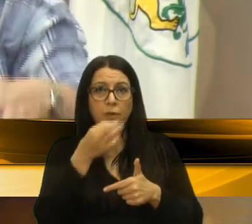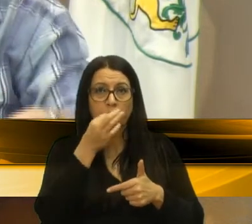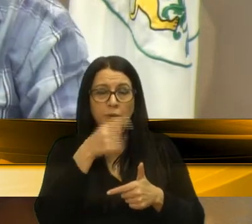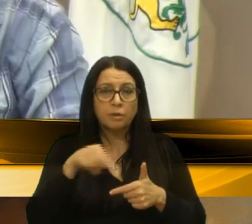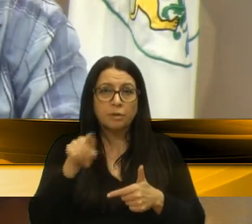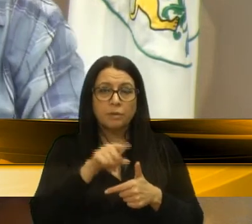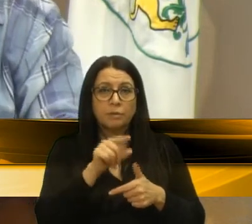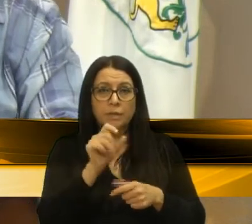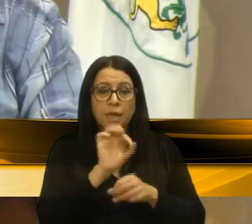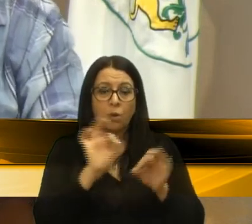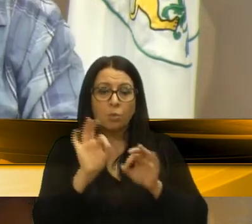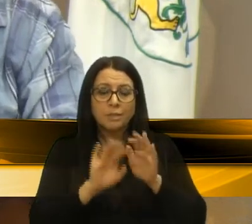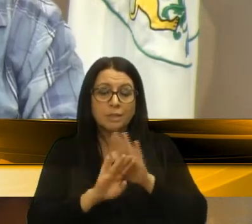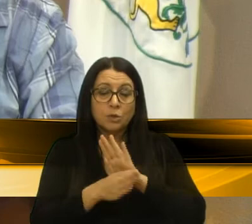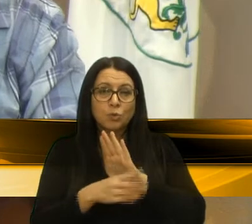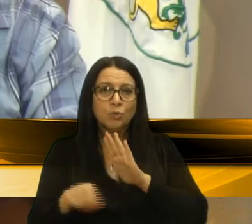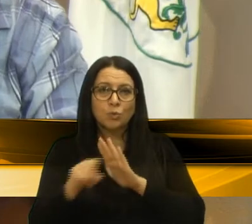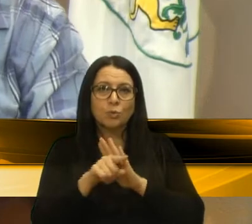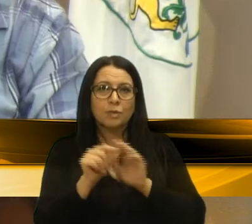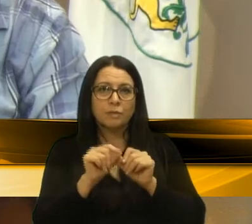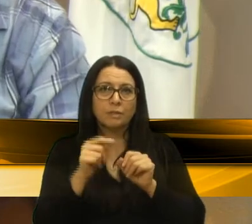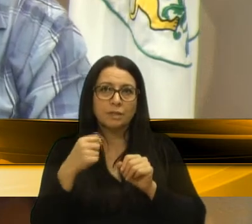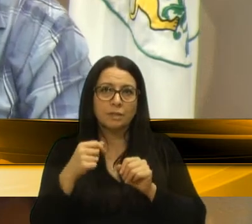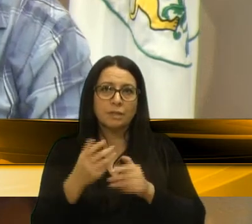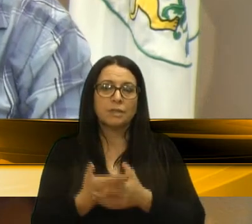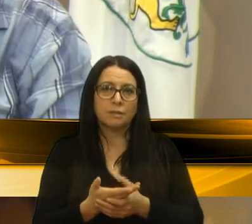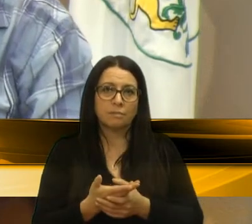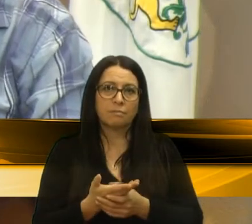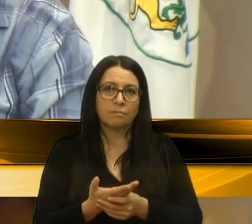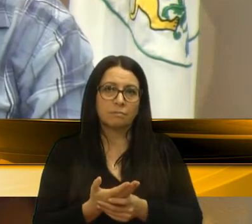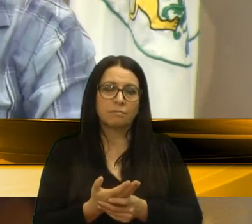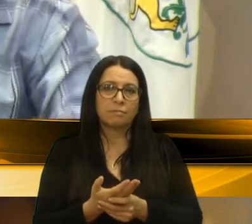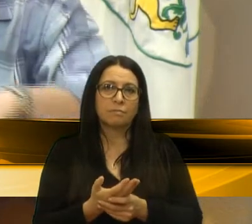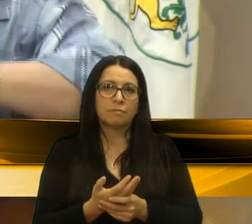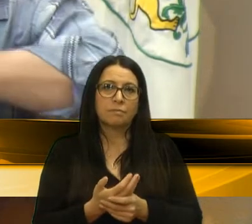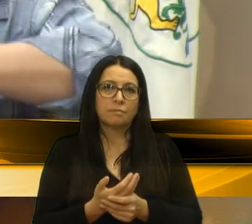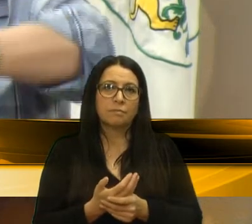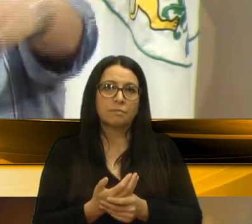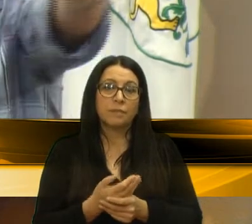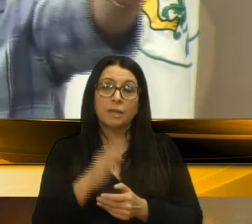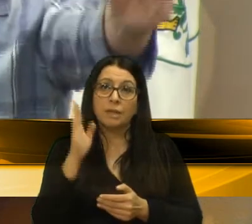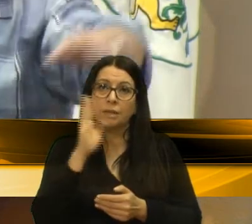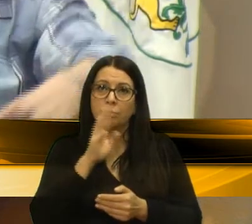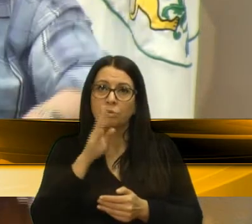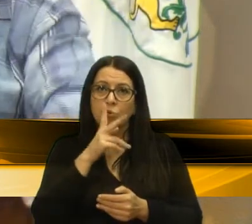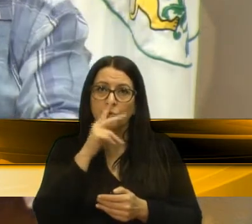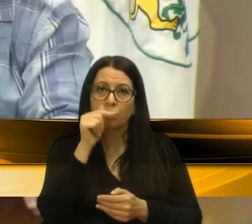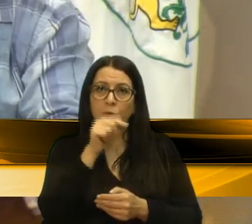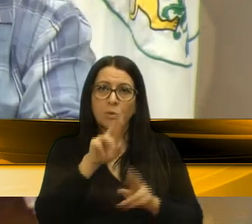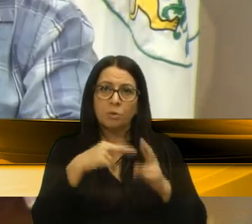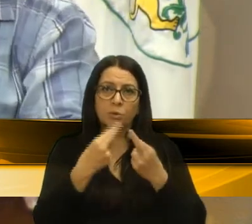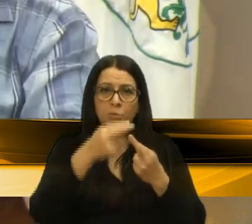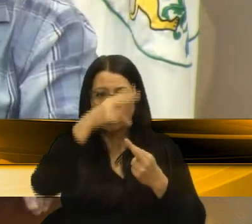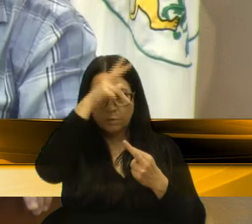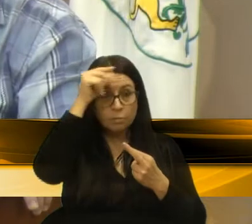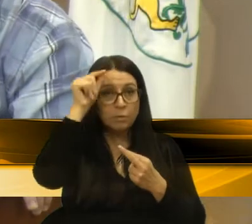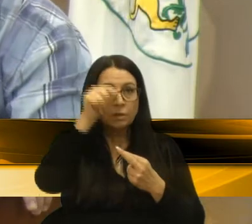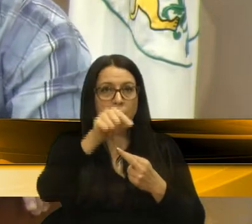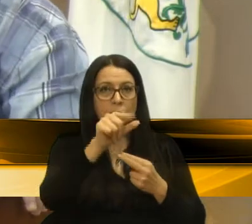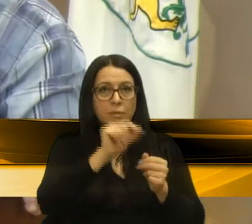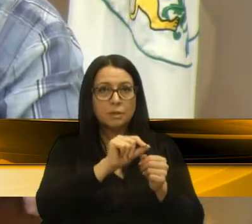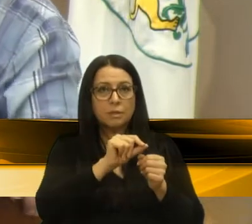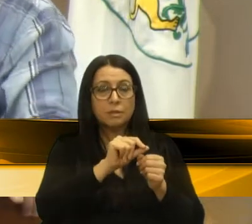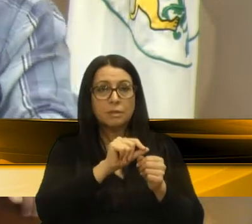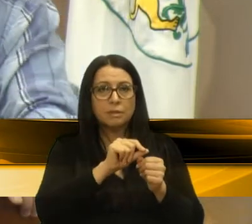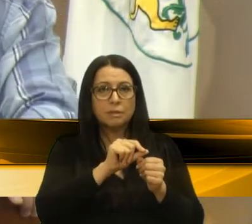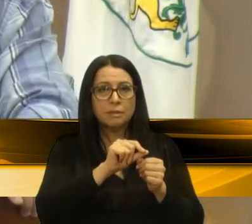fazer alguns ajustes que eventualmente sejam necessários né com rapidamente convocar audiência pública é para que se